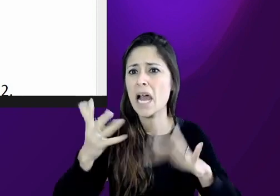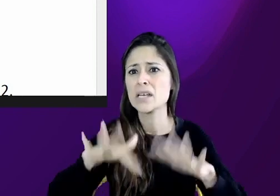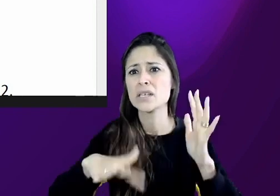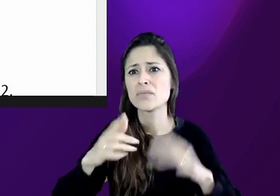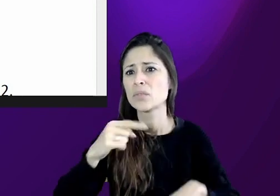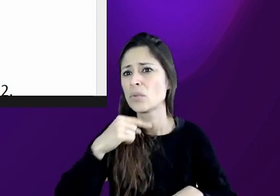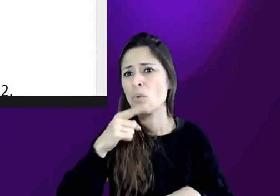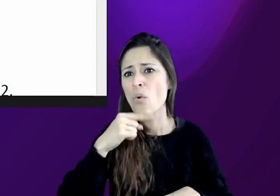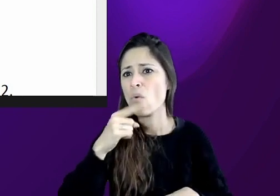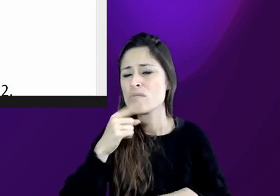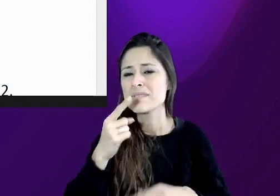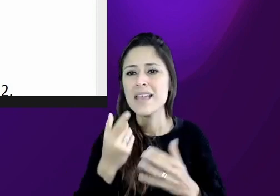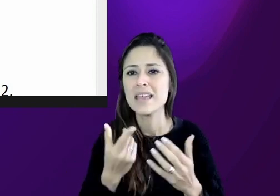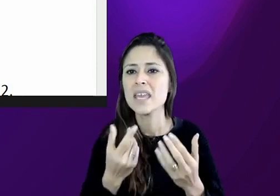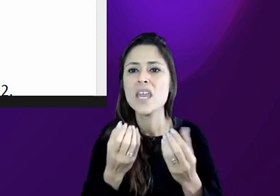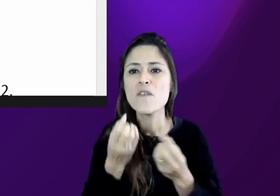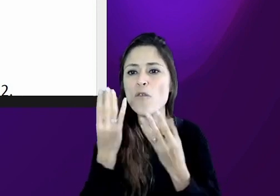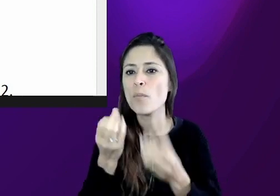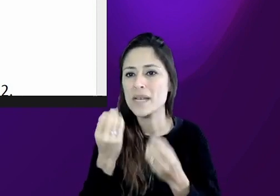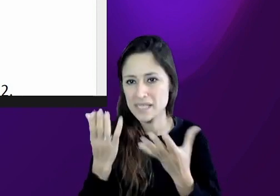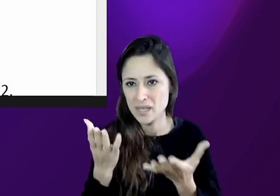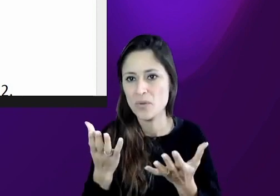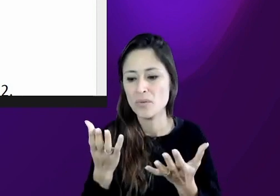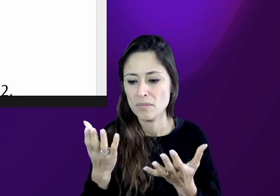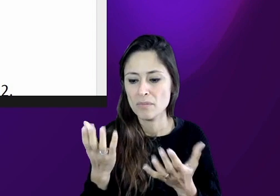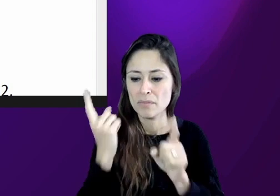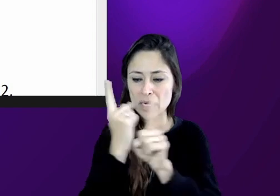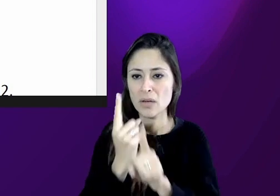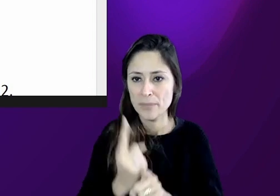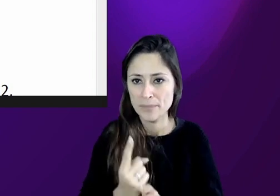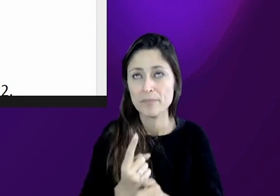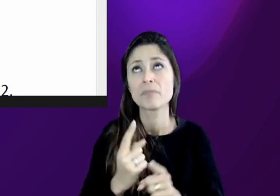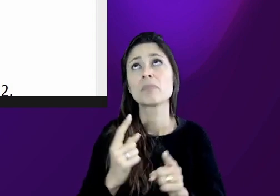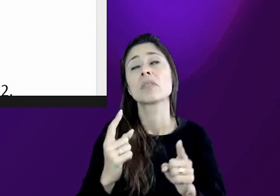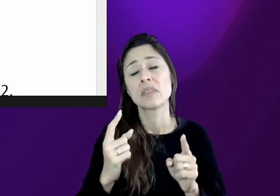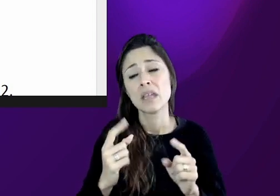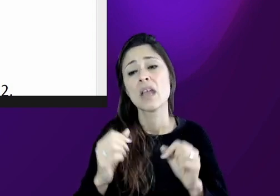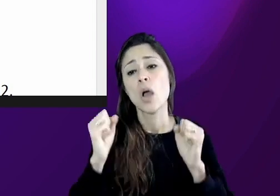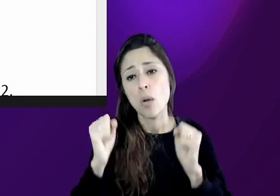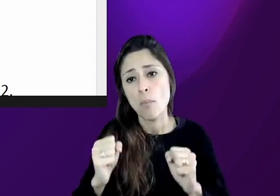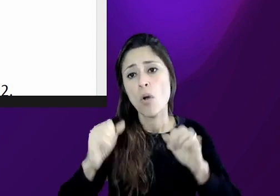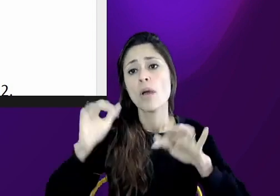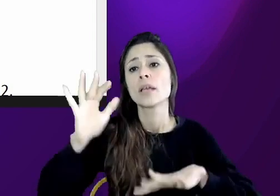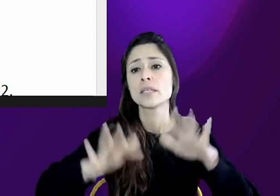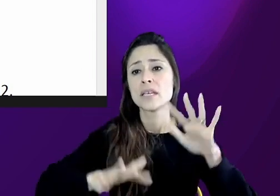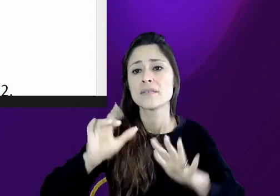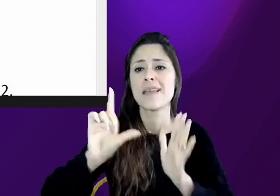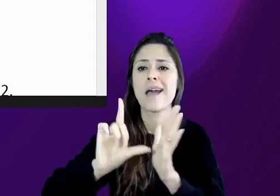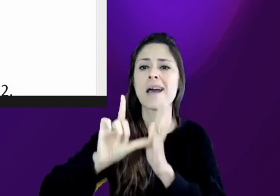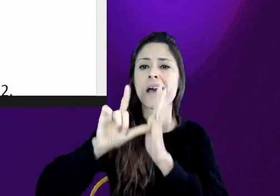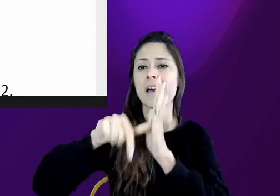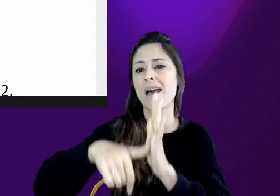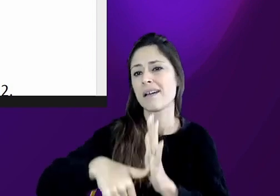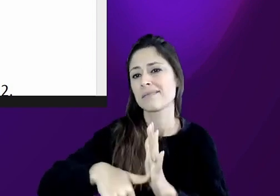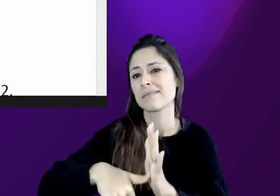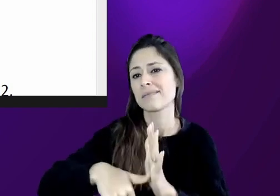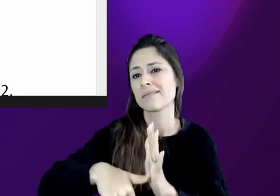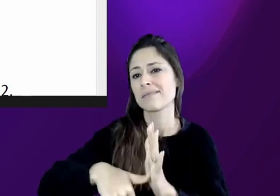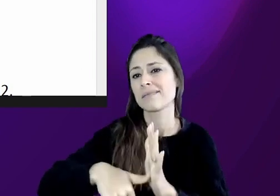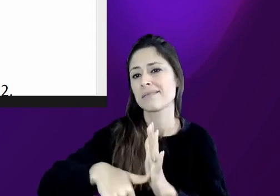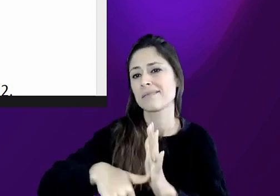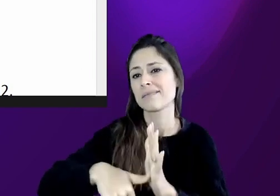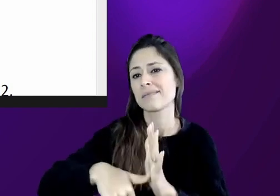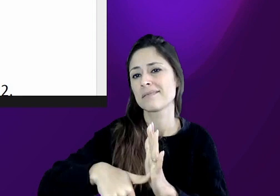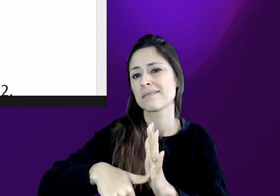você não consegue fazer um diagnóstico. Isso pode, às vezes, atrasar ainda mais o tratamento neoadjuvante,